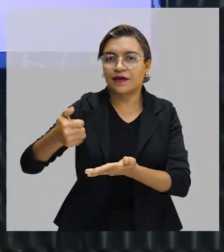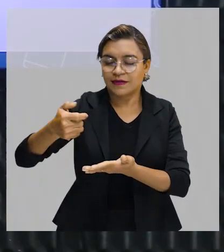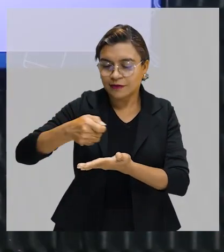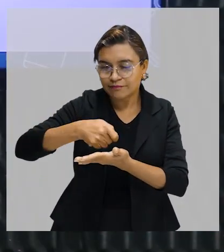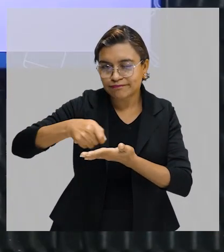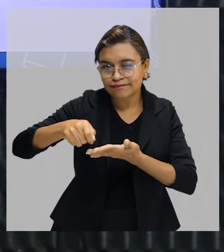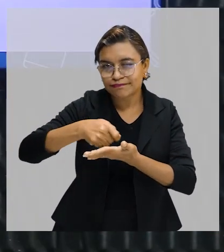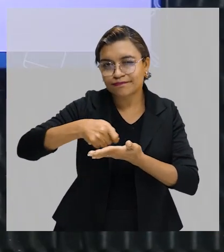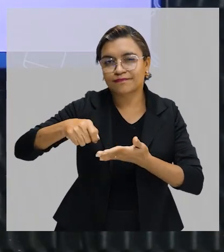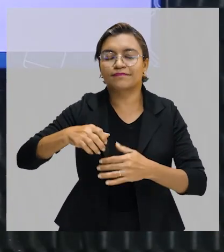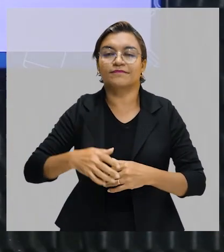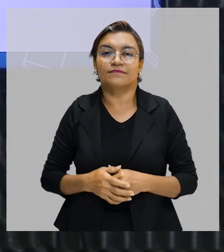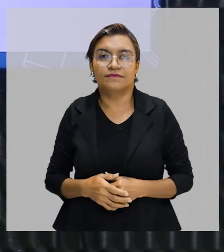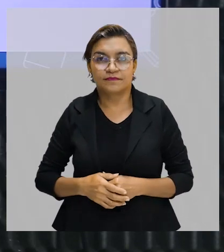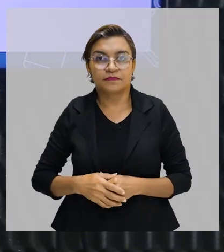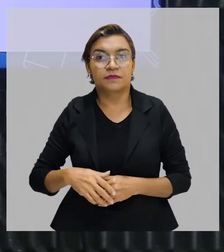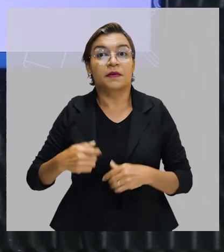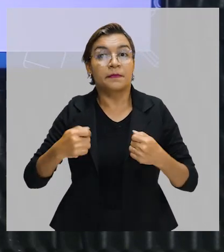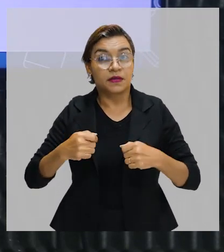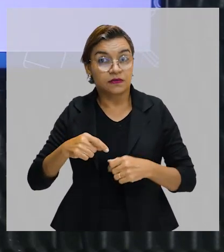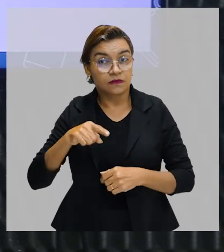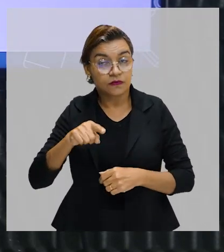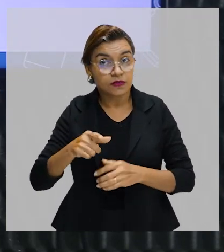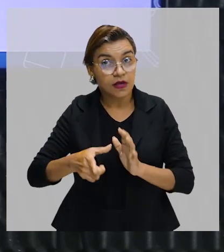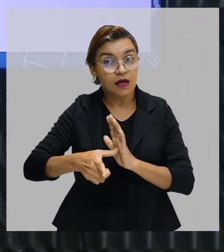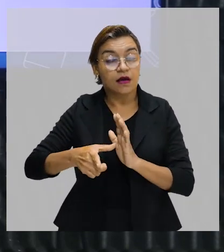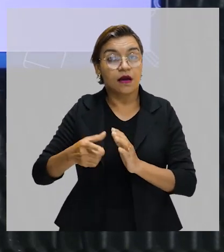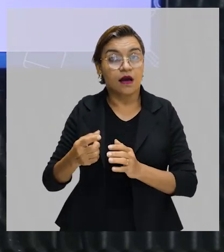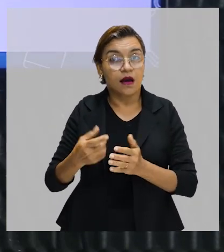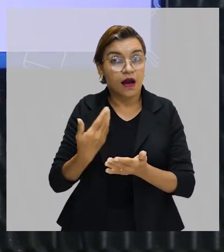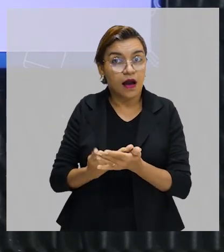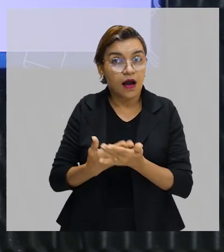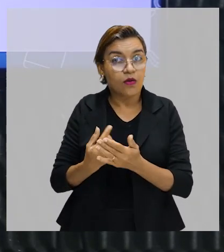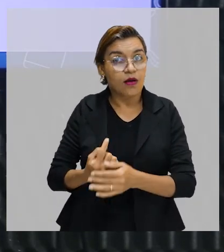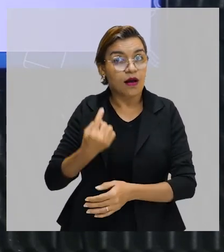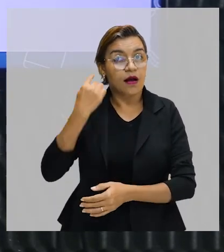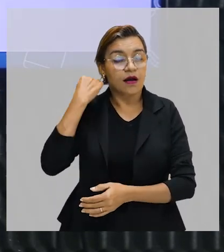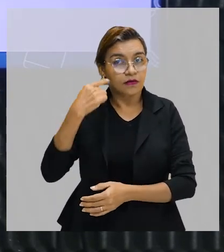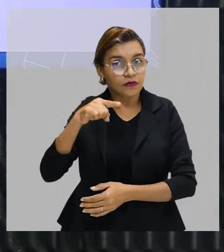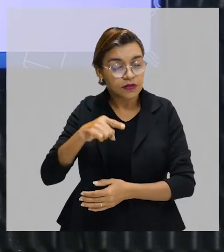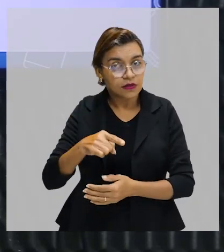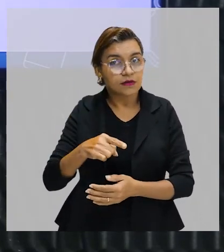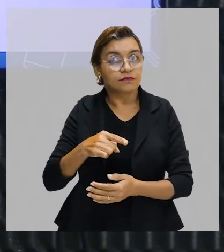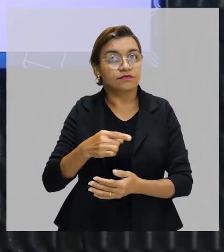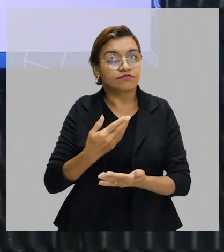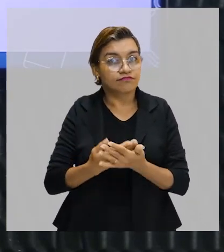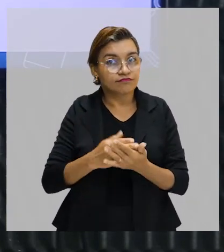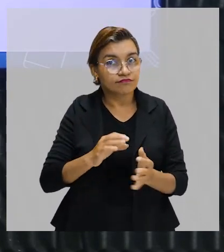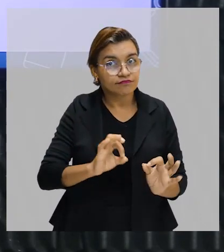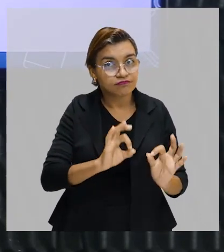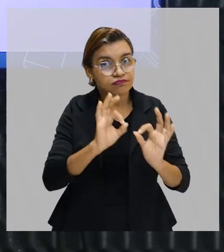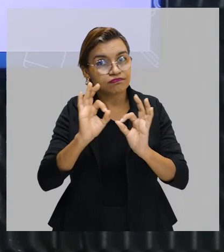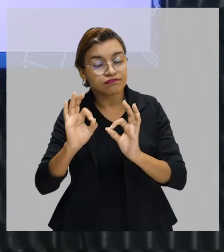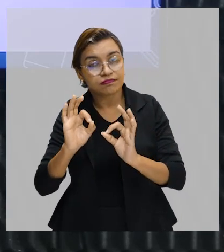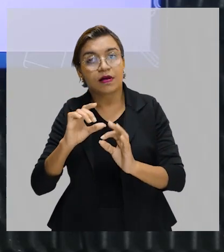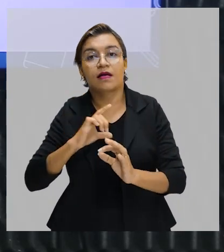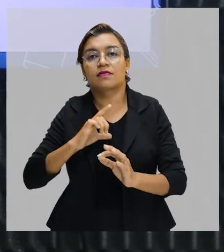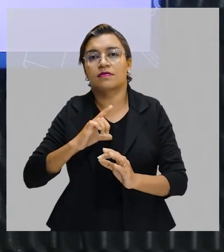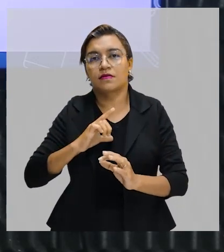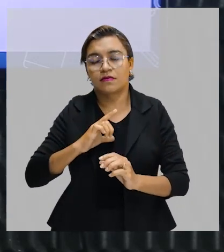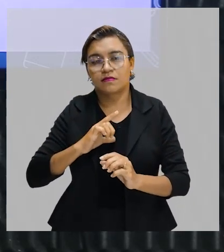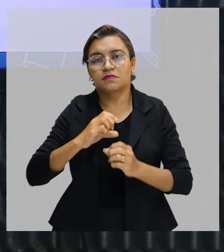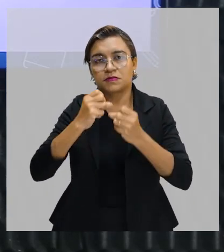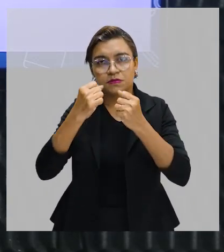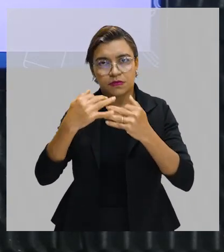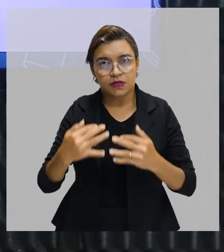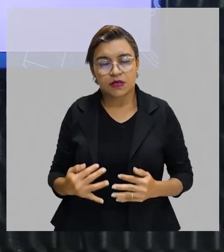ok? Eu também preciso que vocês tenham assistido às aulas anteriores, né? As aulas que vão falar sobre esses processos